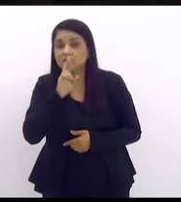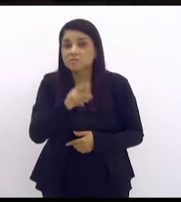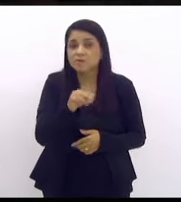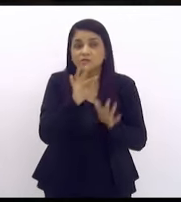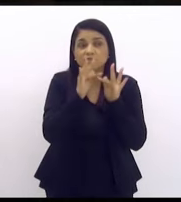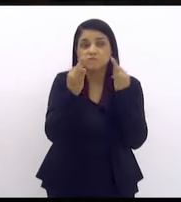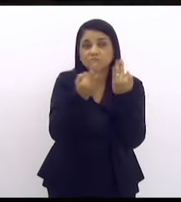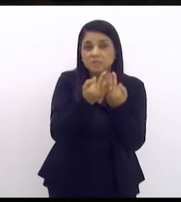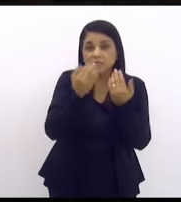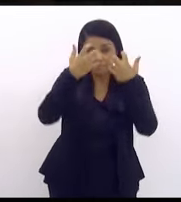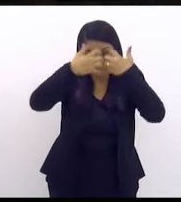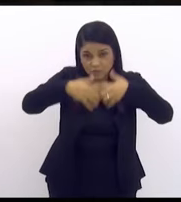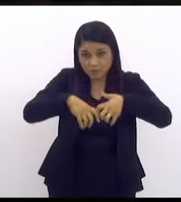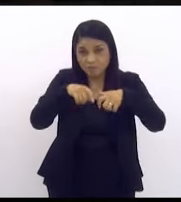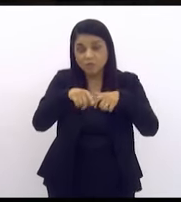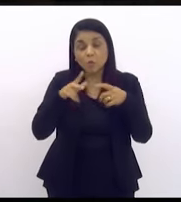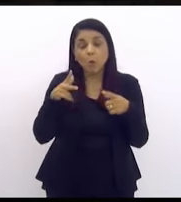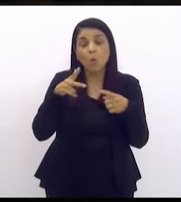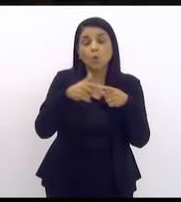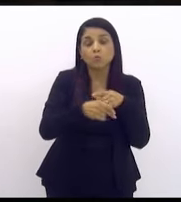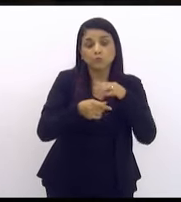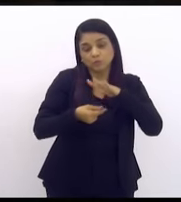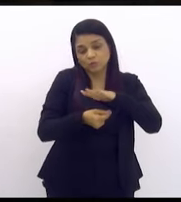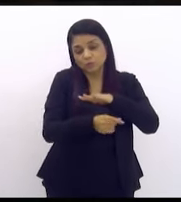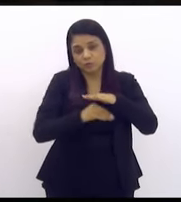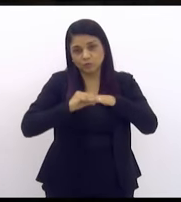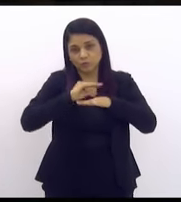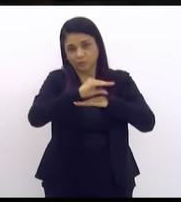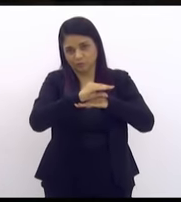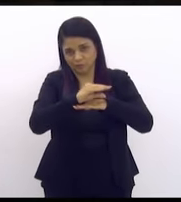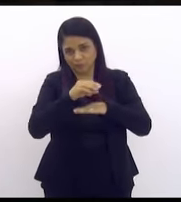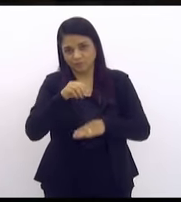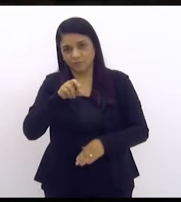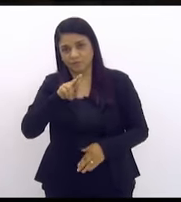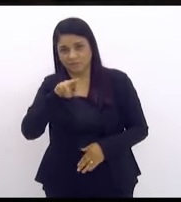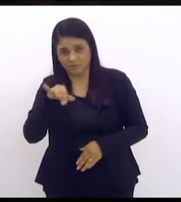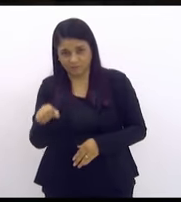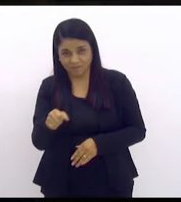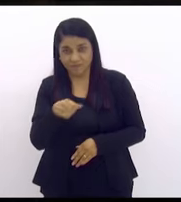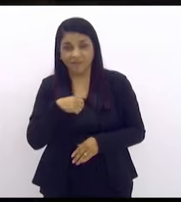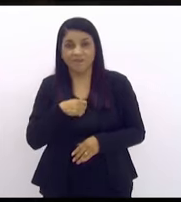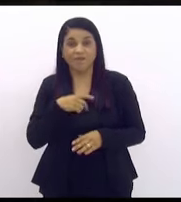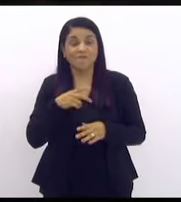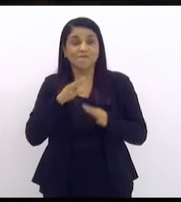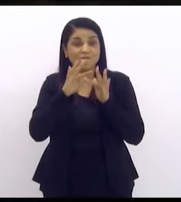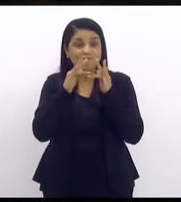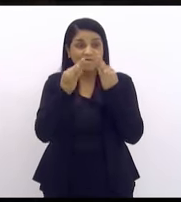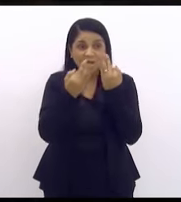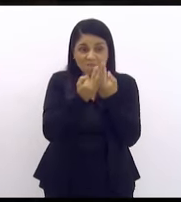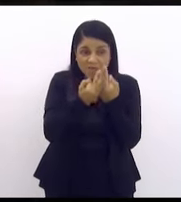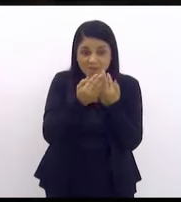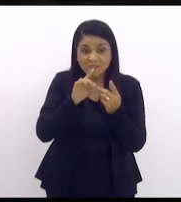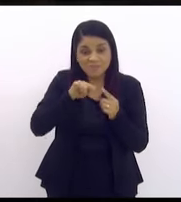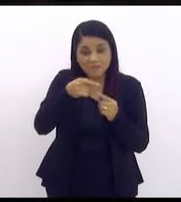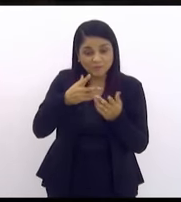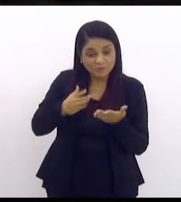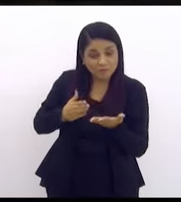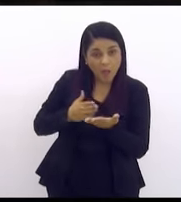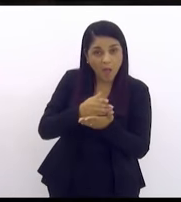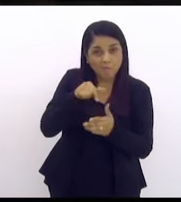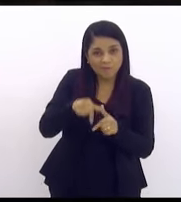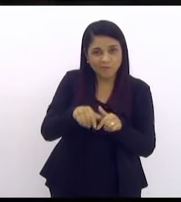de Petrópolis, que ele cortou do SuperRJ. Famílias que foram cortadas depois do que a gente aprovou aqui na Alerje, num